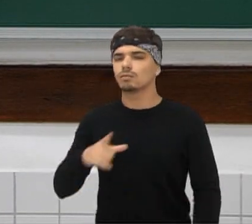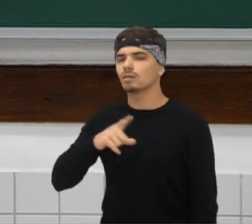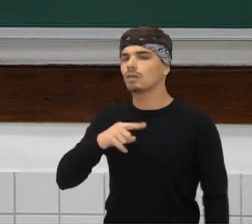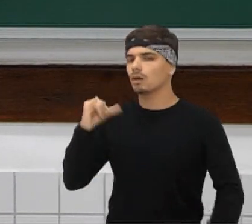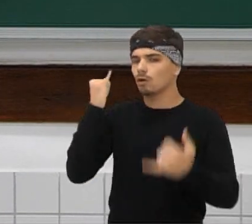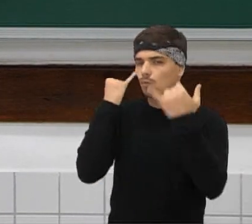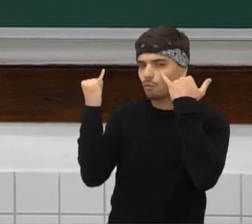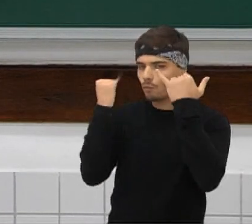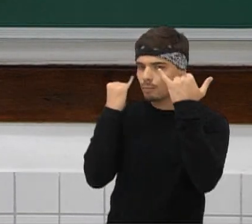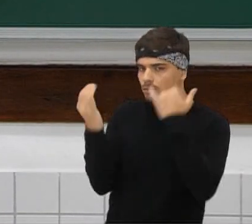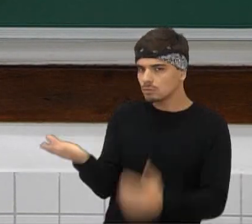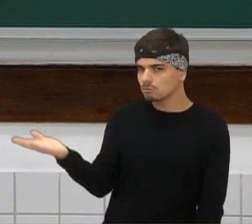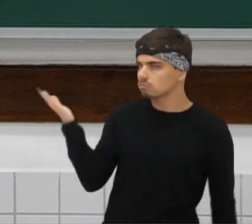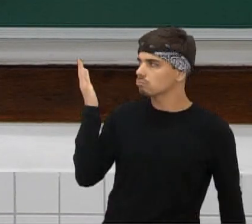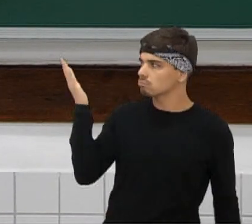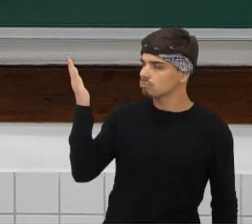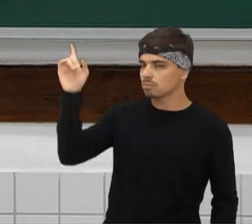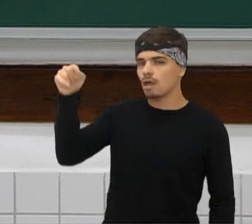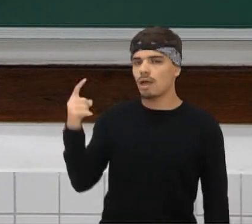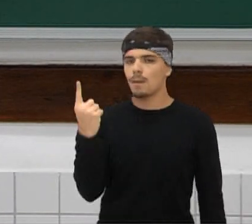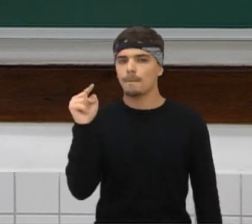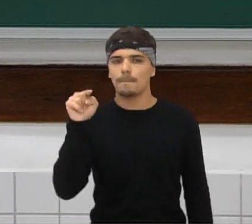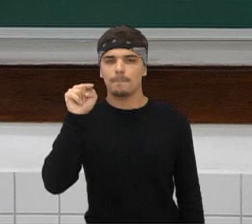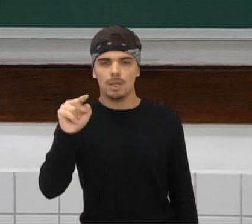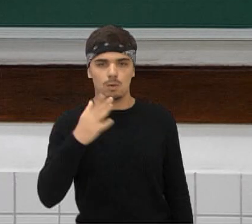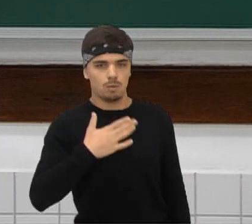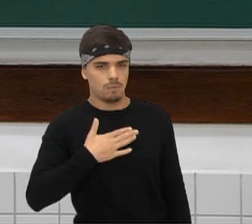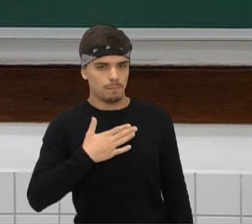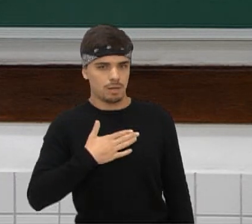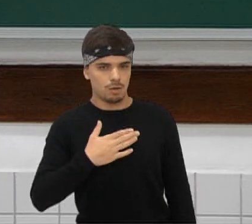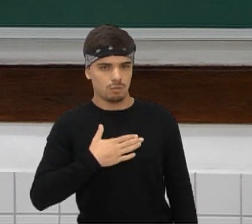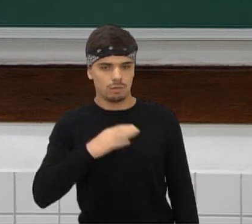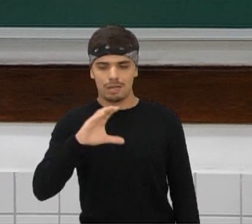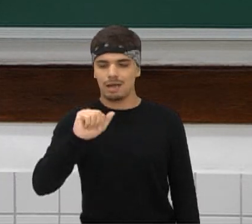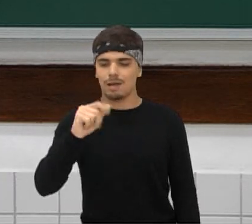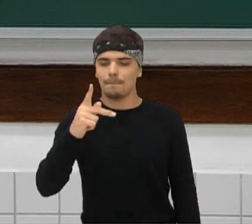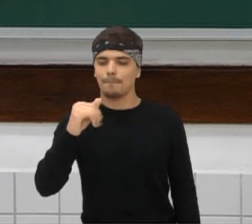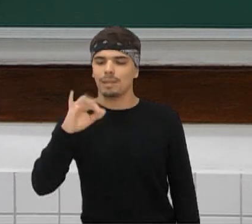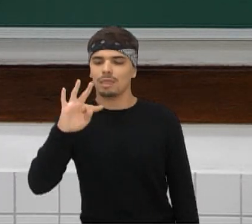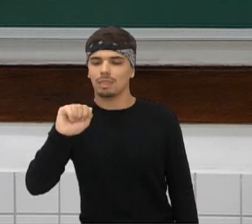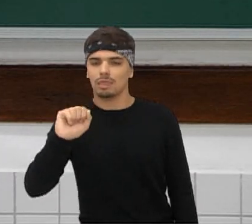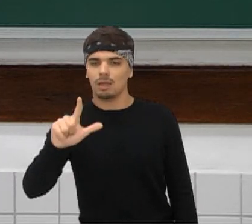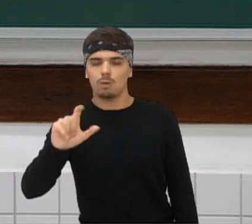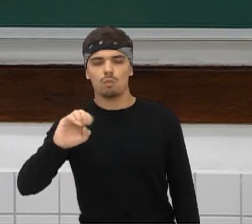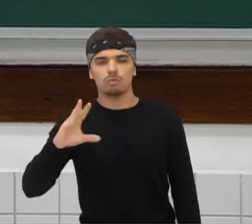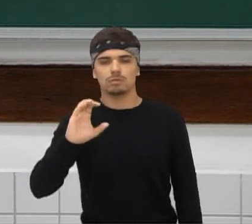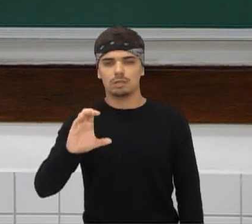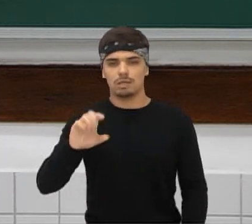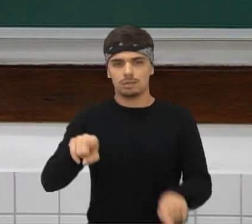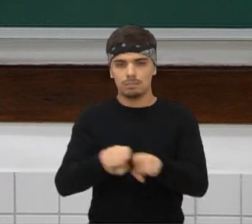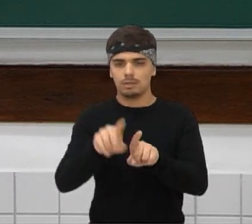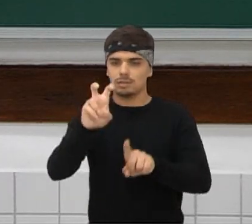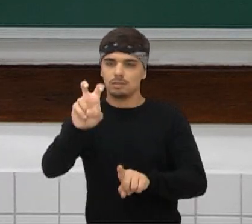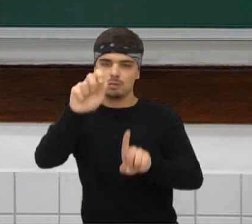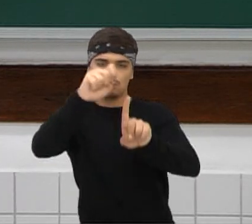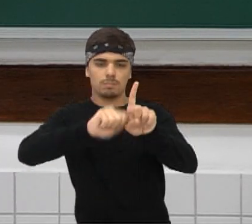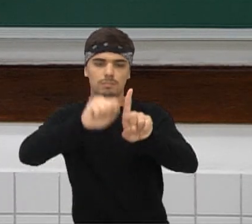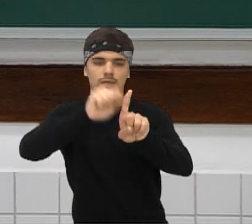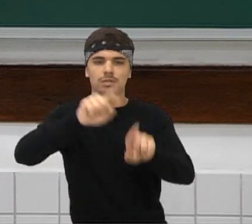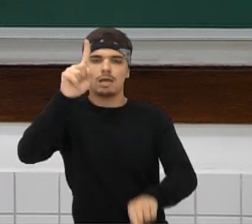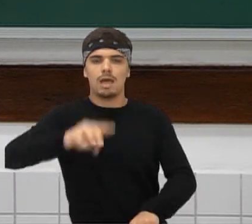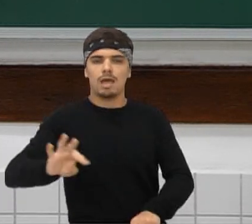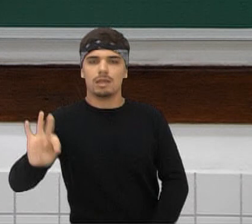tem aí, que é o R$1.000 é o meu capital, os 5 meses é o tempo, né?